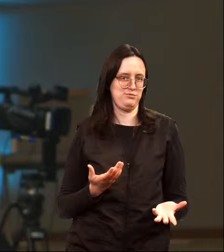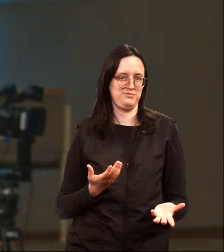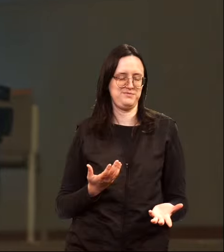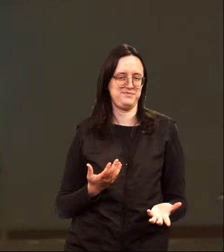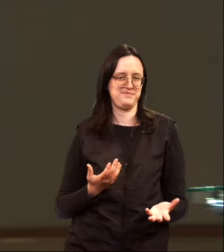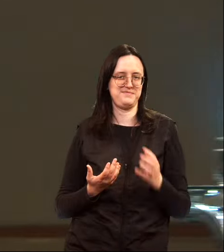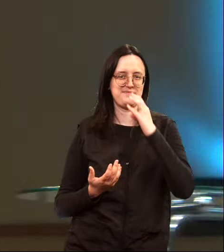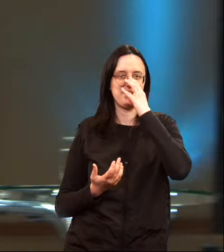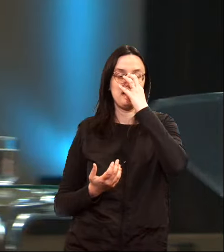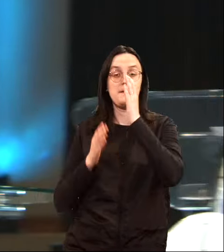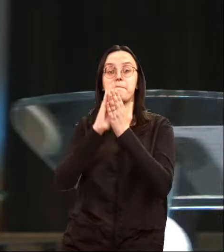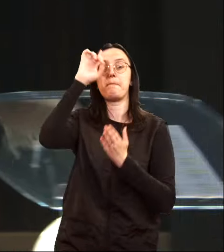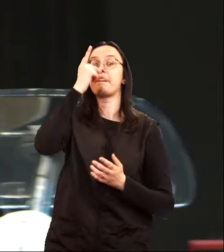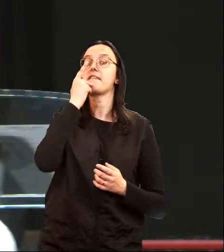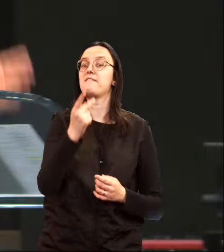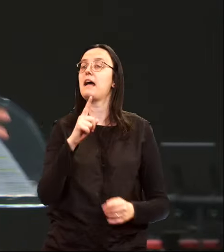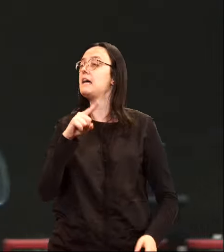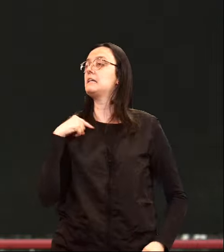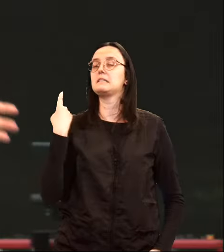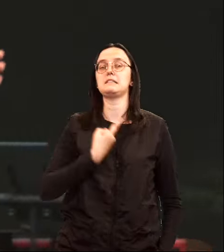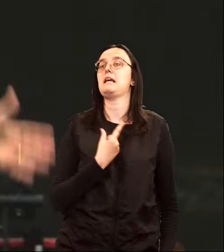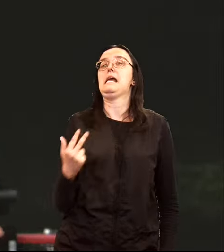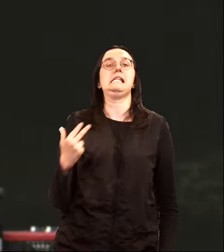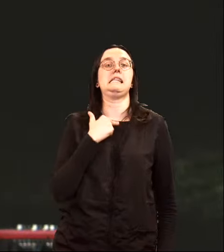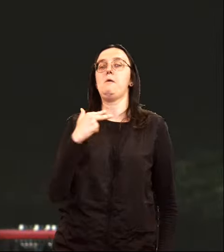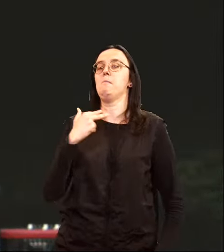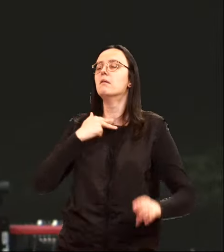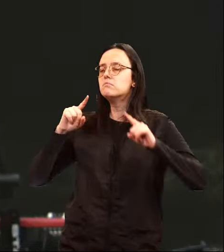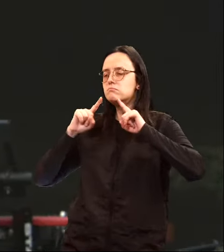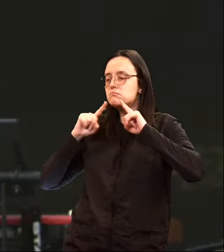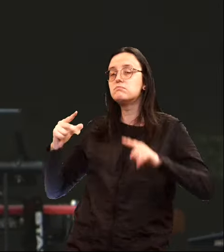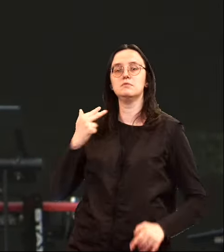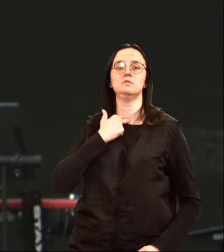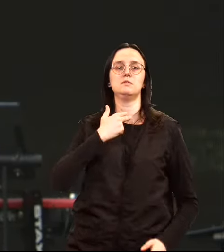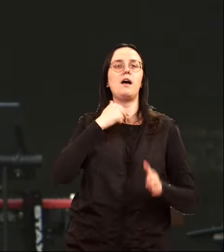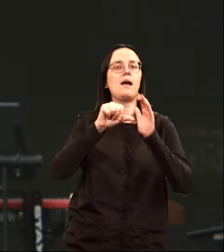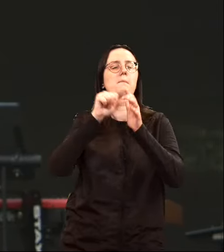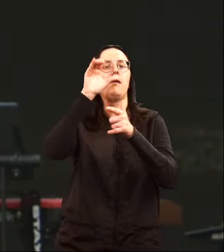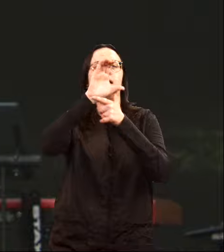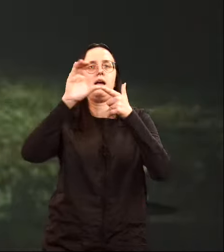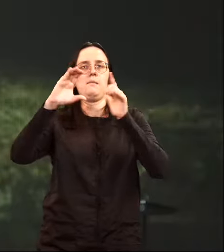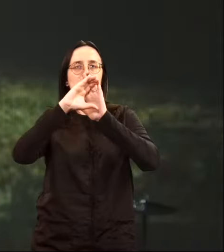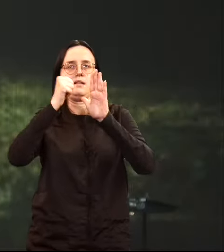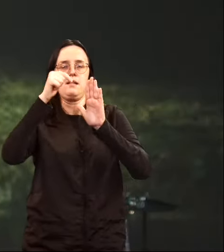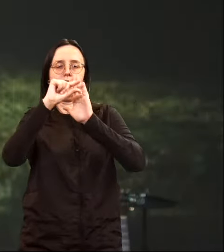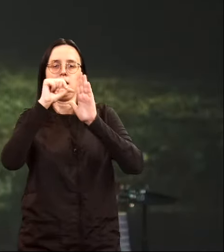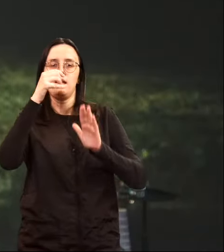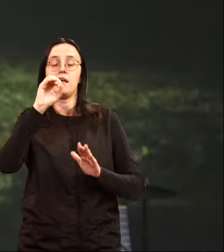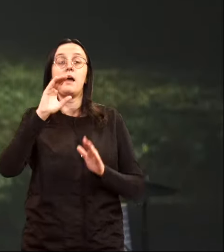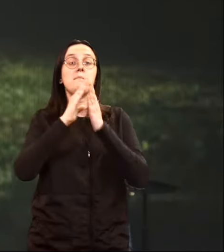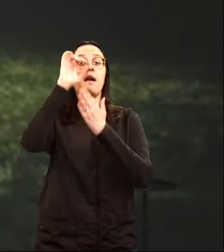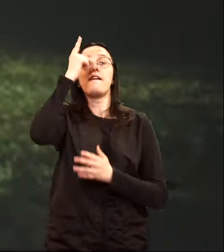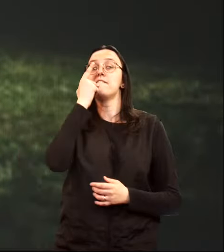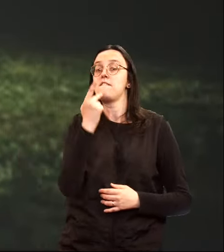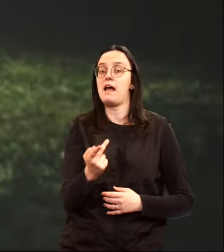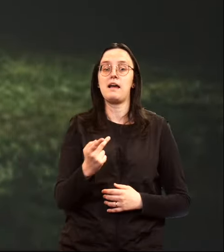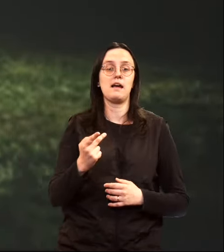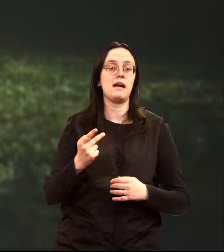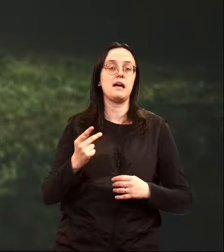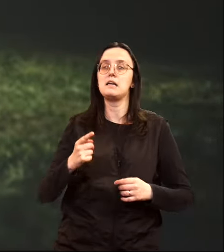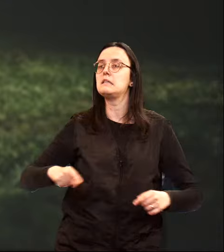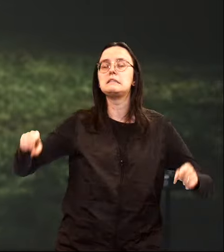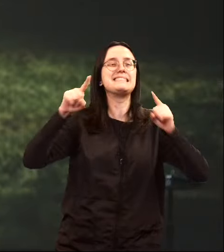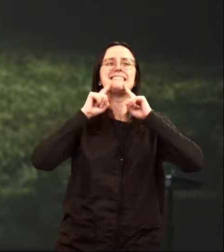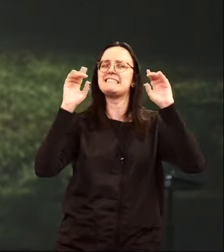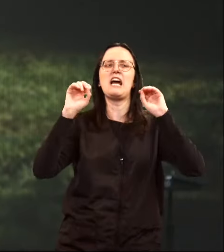É por isso que a Bíblia vai falar que a gente não deve murmurar. Em 1 Coríntios 10, a Bíblia diz: não, nem murmureis,